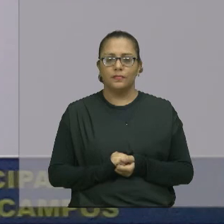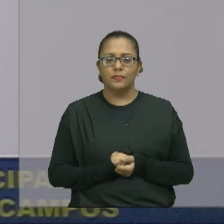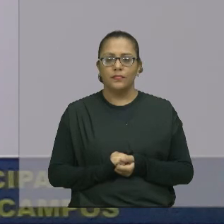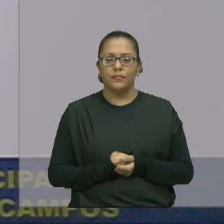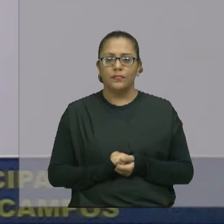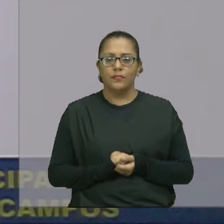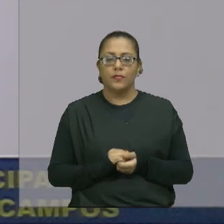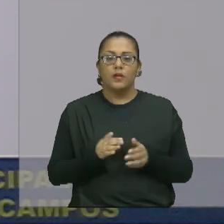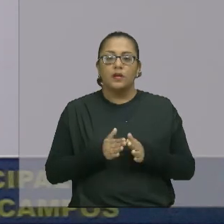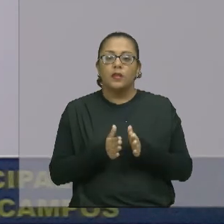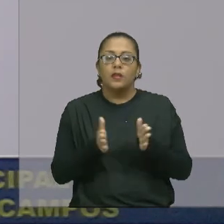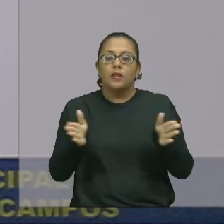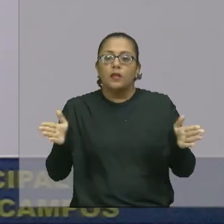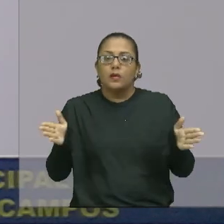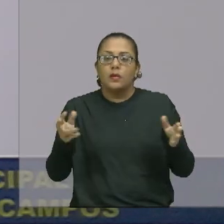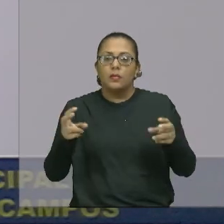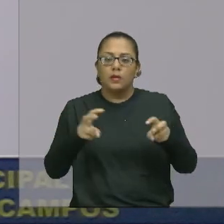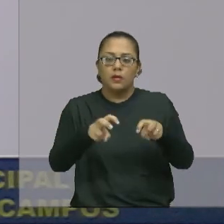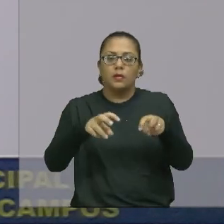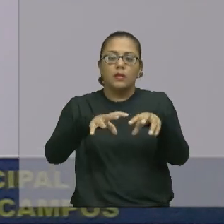Reaberta a presente sessão.